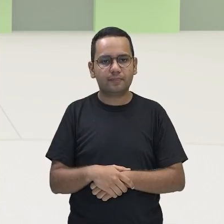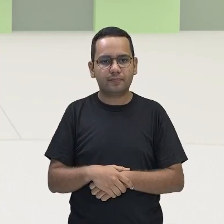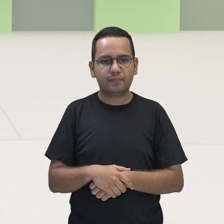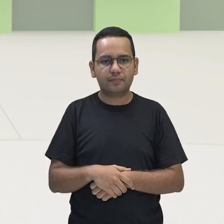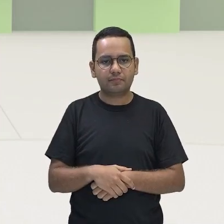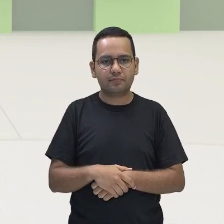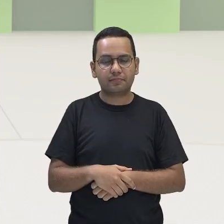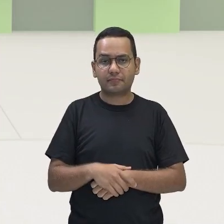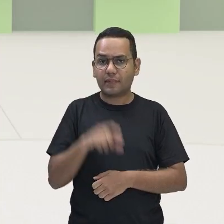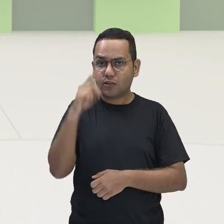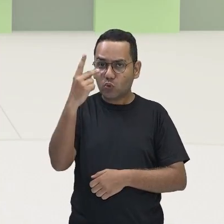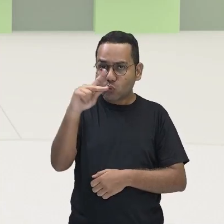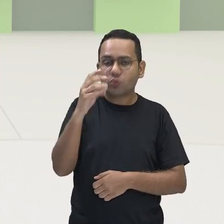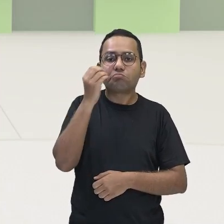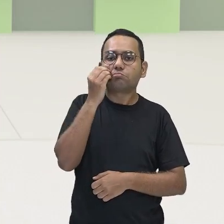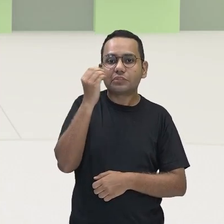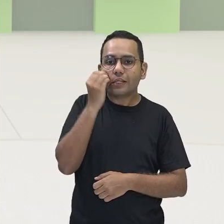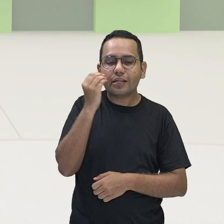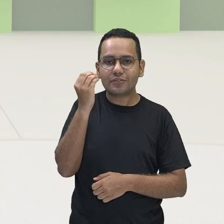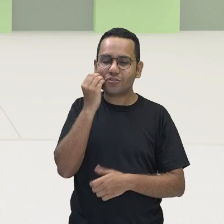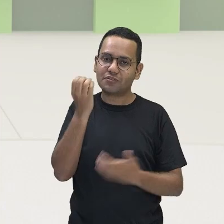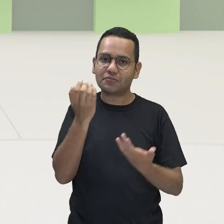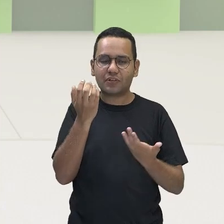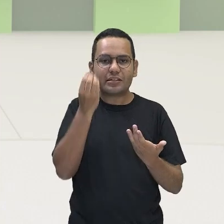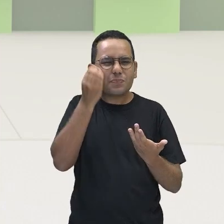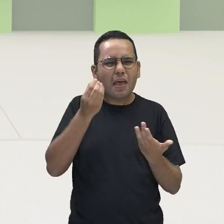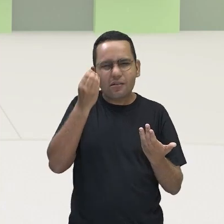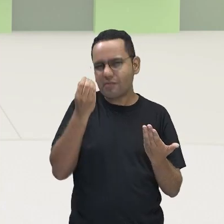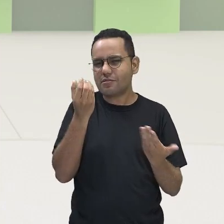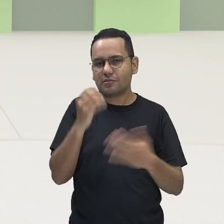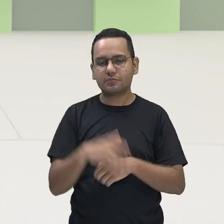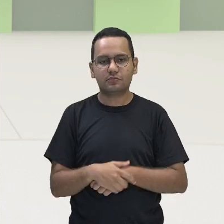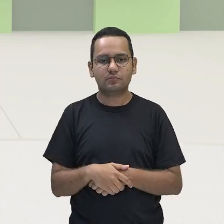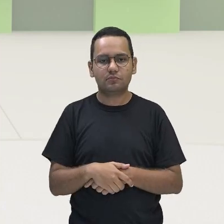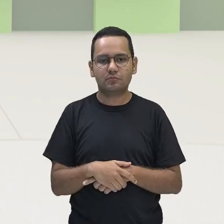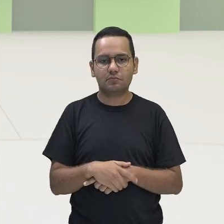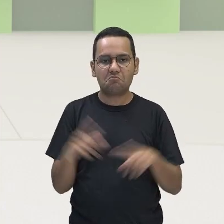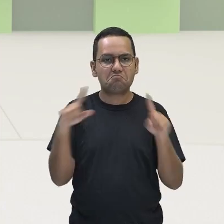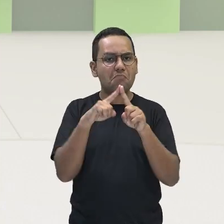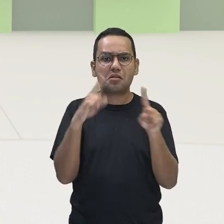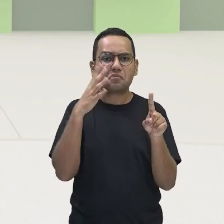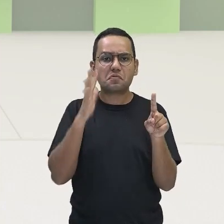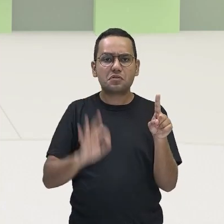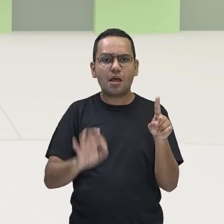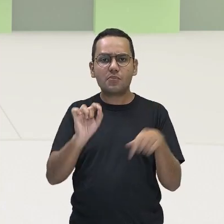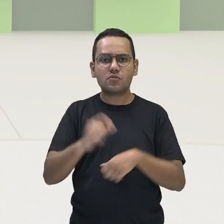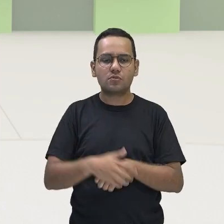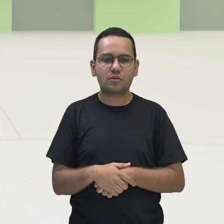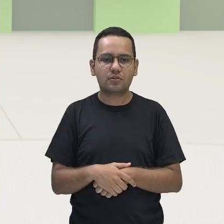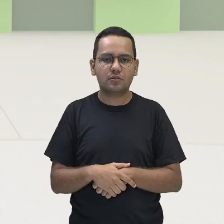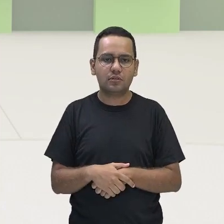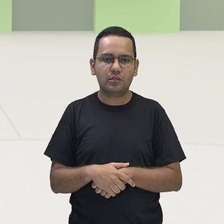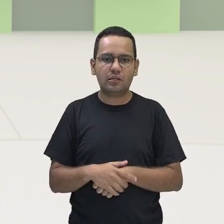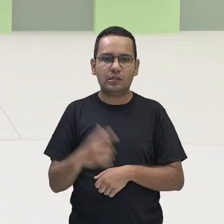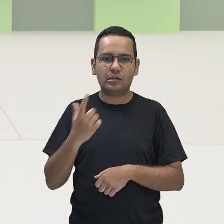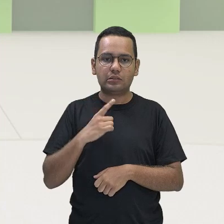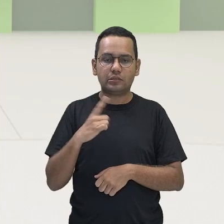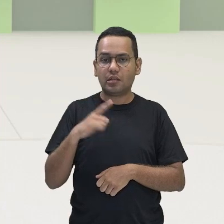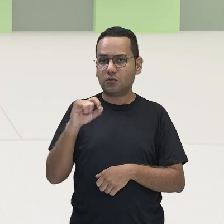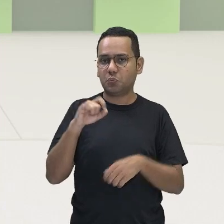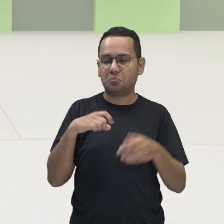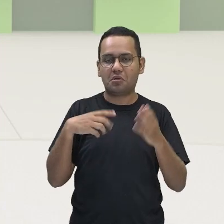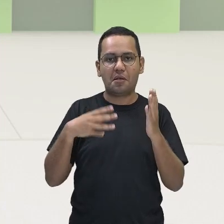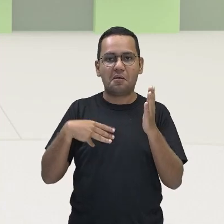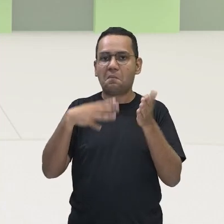uma experimentação. Você nem sabe que você está adotando ali um conjunto de